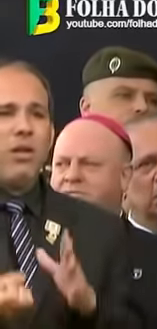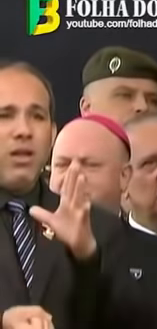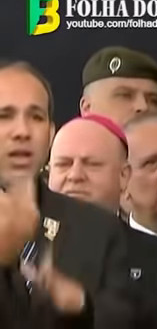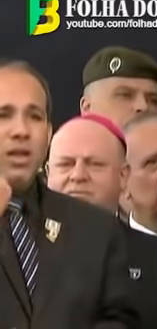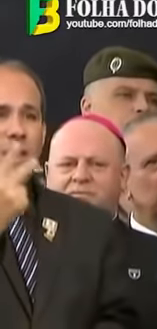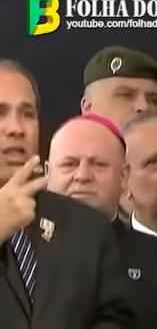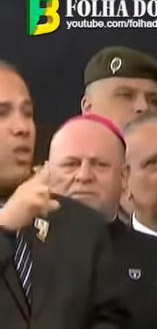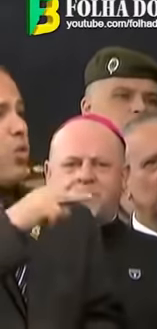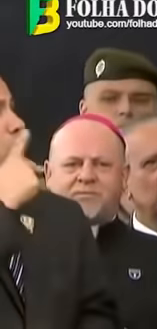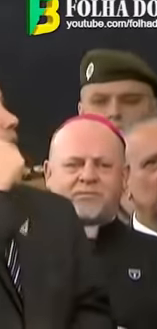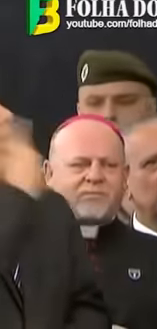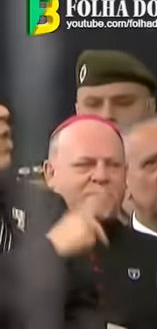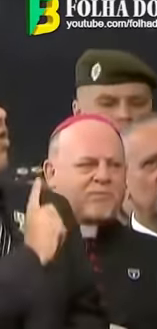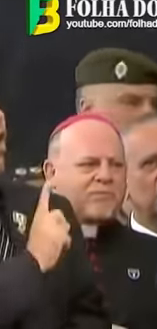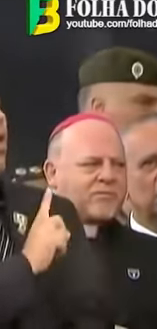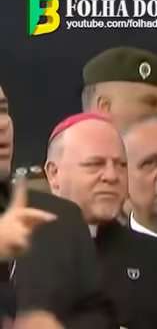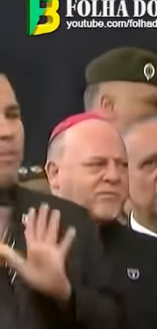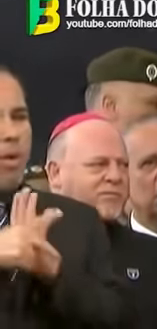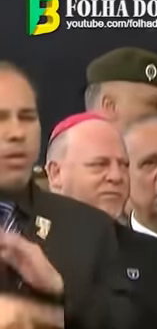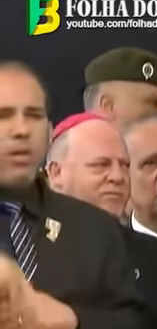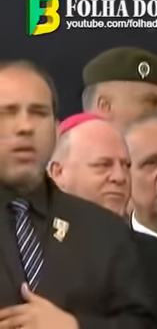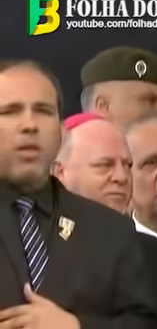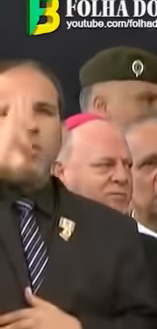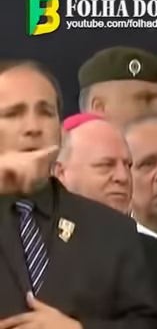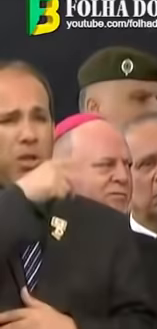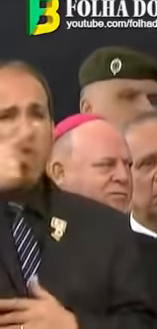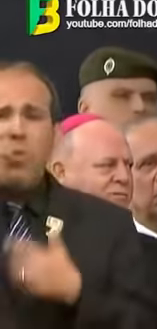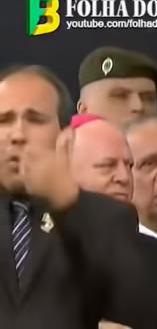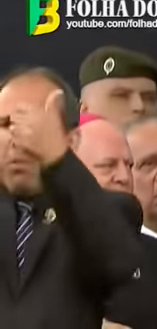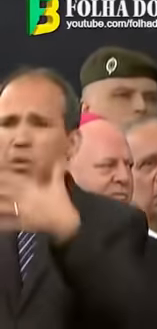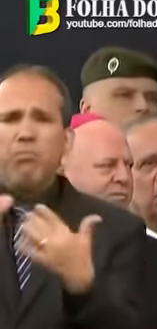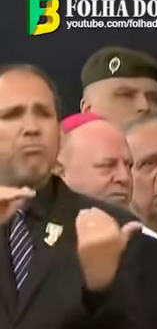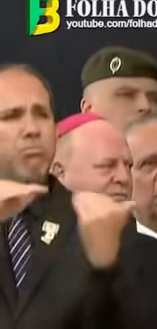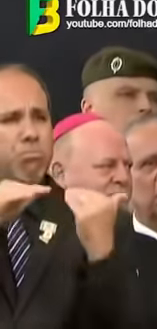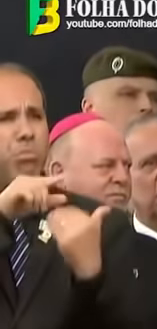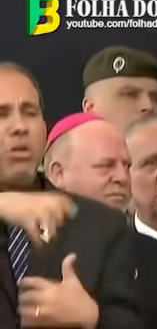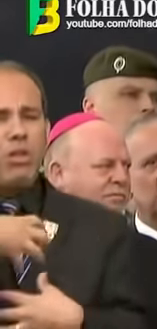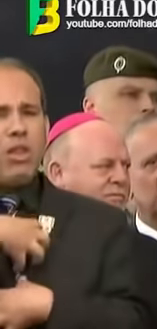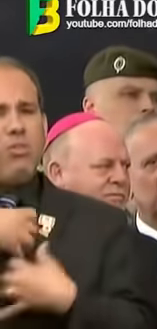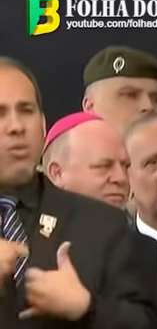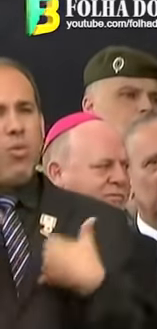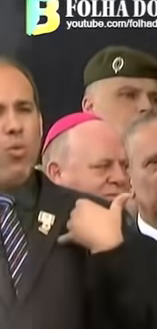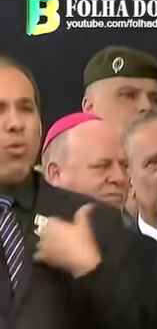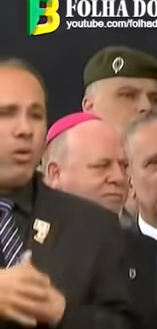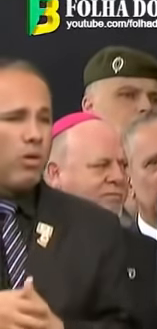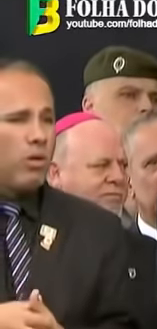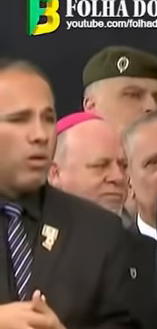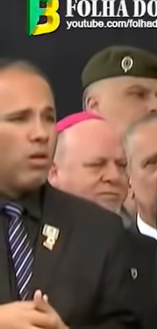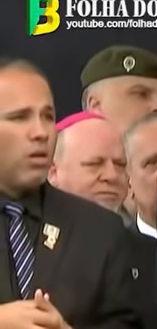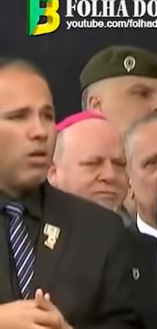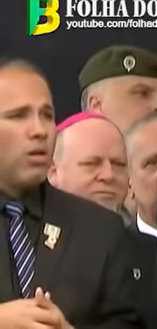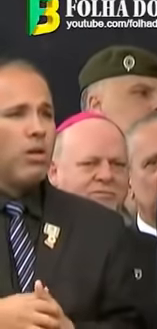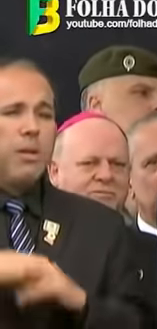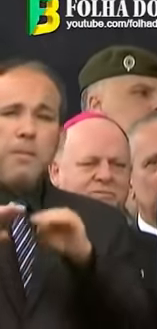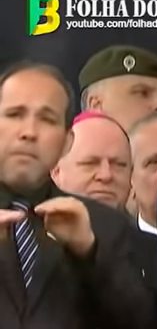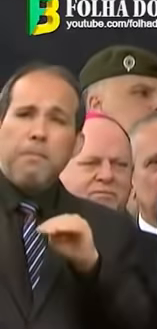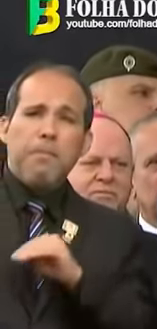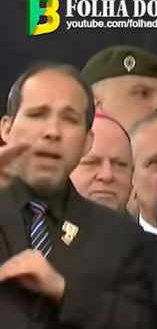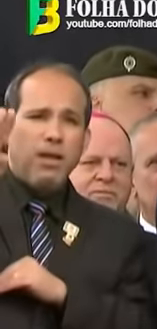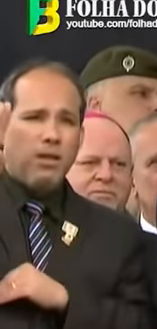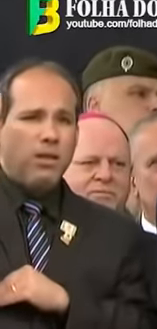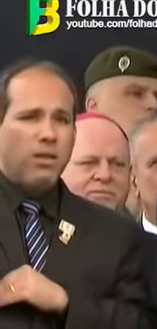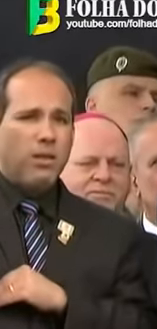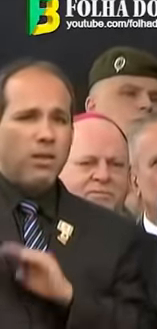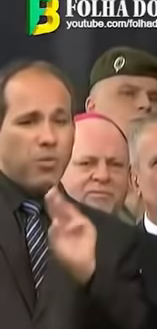é de Vossa Excelência, é do Brasil, e Vossa Excelência bem interpretou esse nosso sentimento. Acima do Exército, da Marinha e da